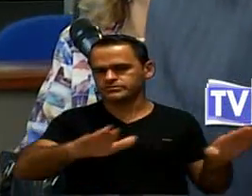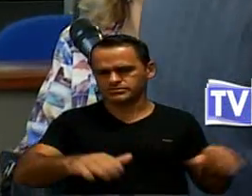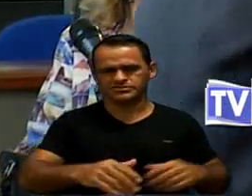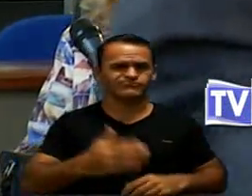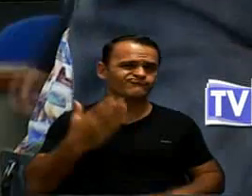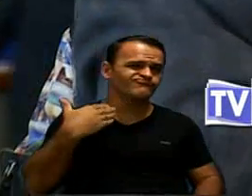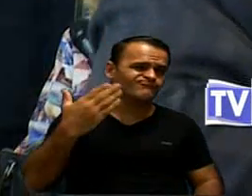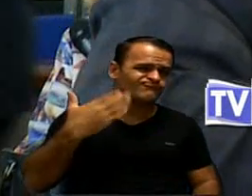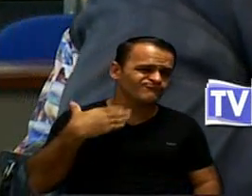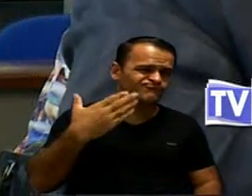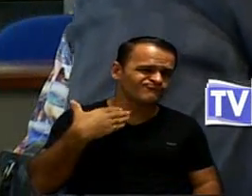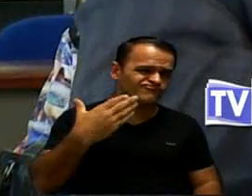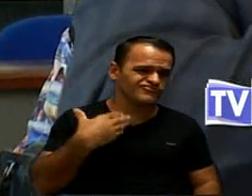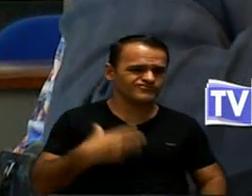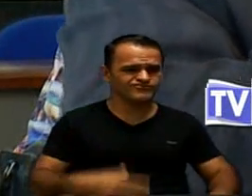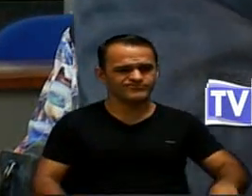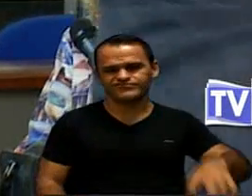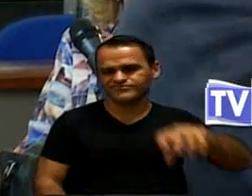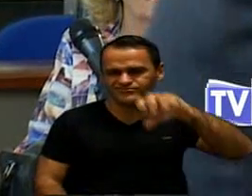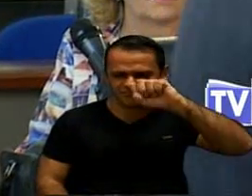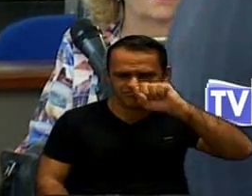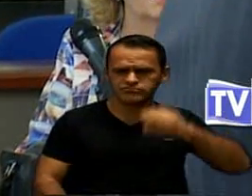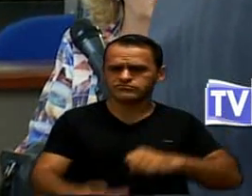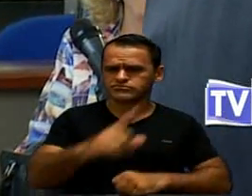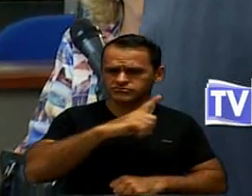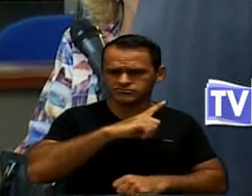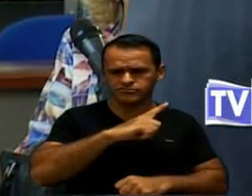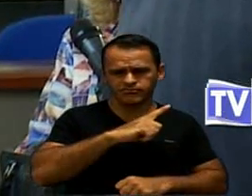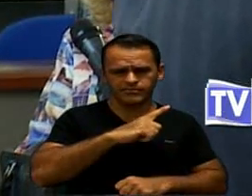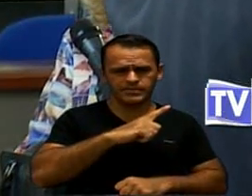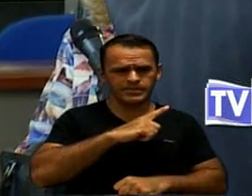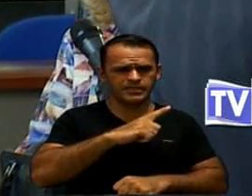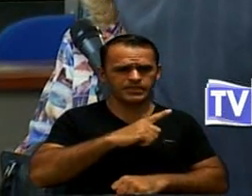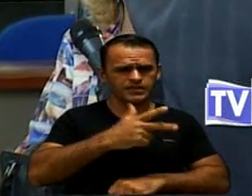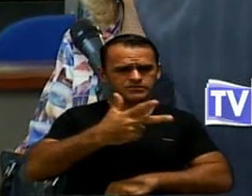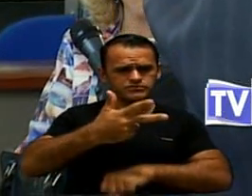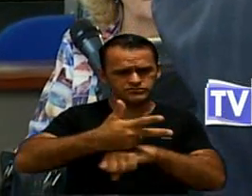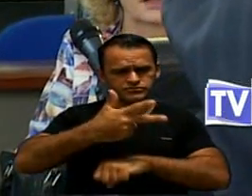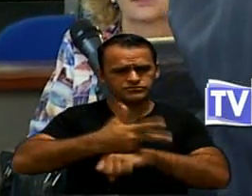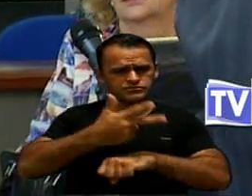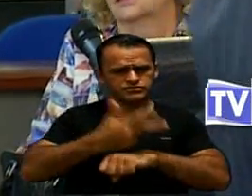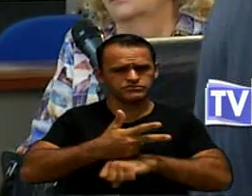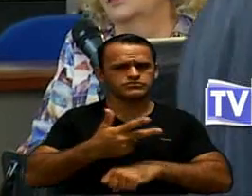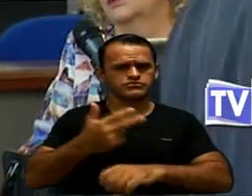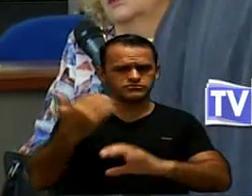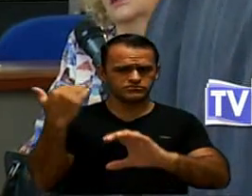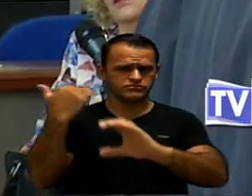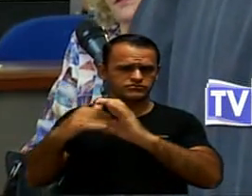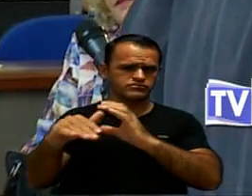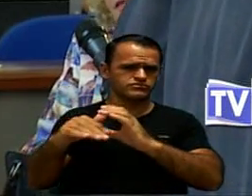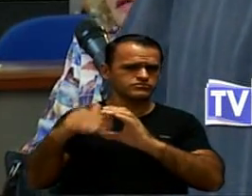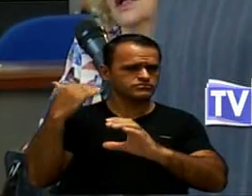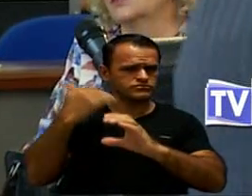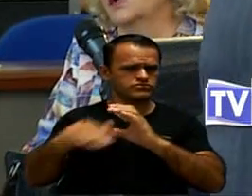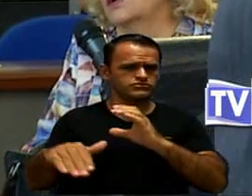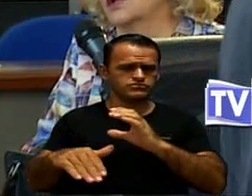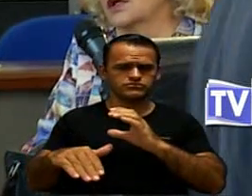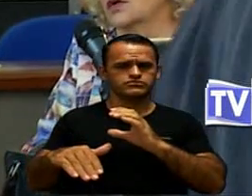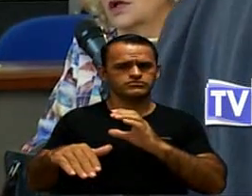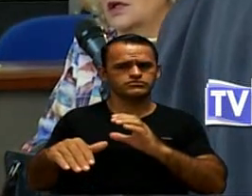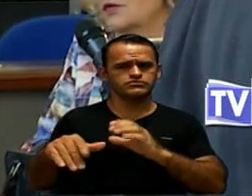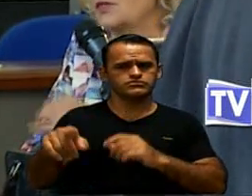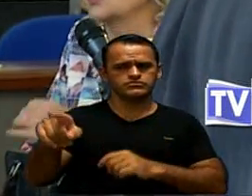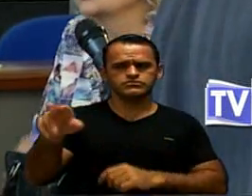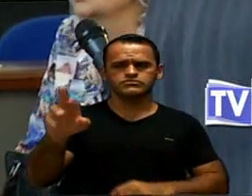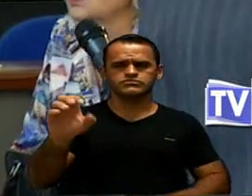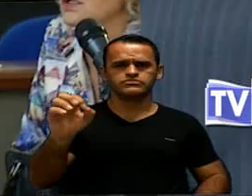questão do calor. Inclusive, está gravado aqui, se o senhor quiser, depois eu mando para o senhor, vereador Militão. Então, o Ronald já pediu